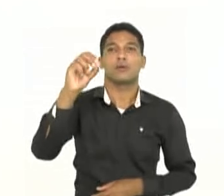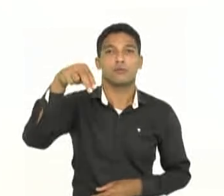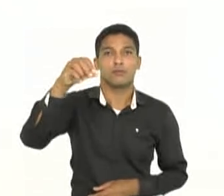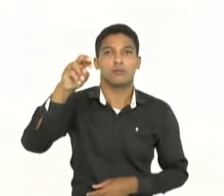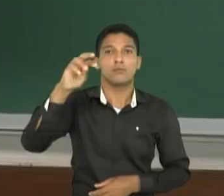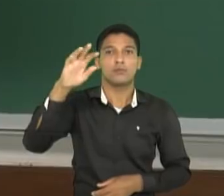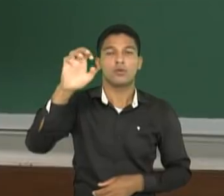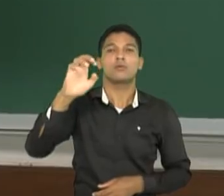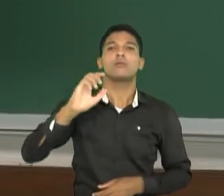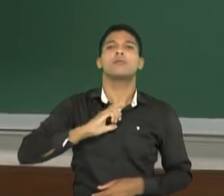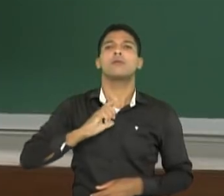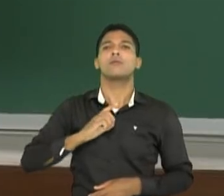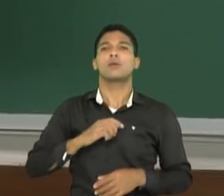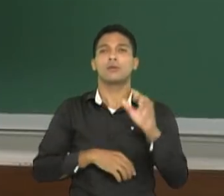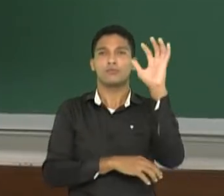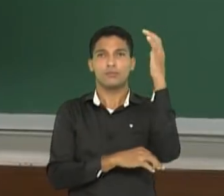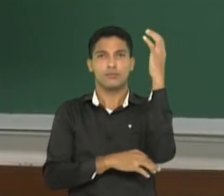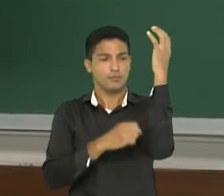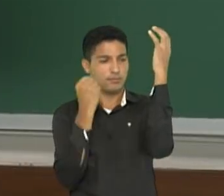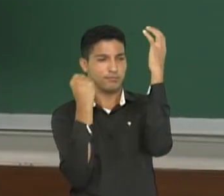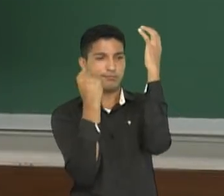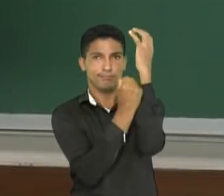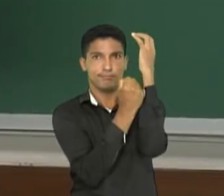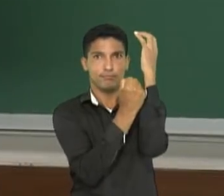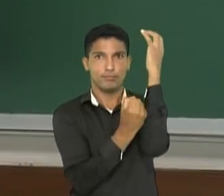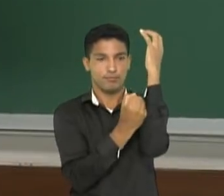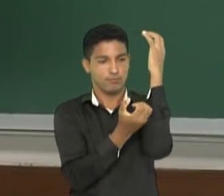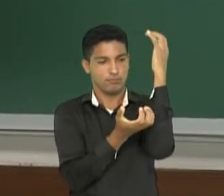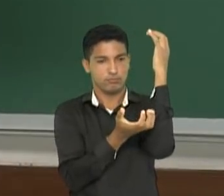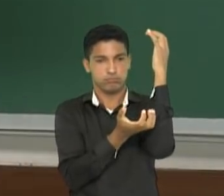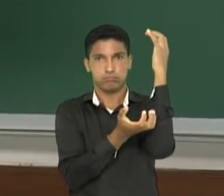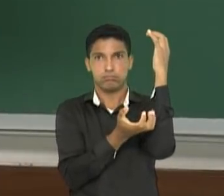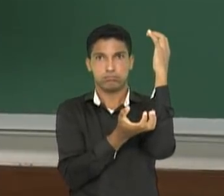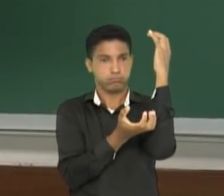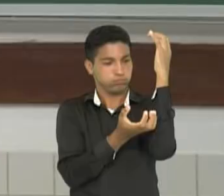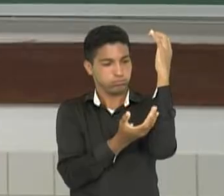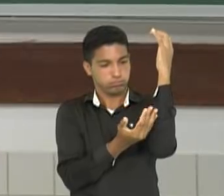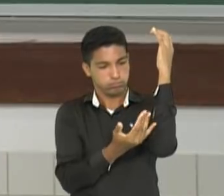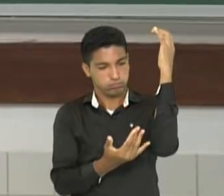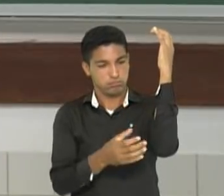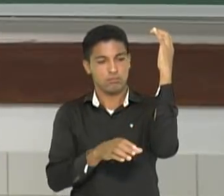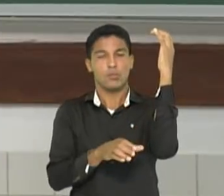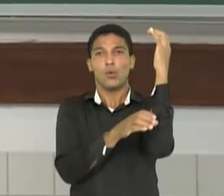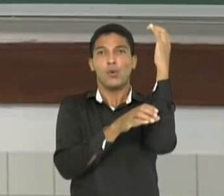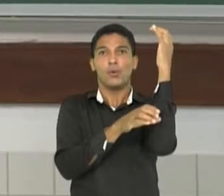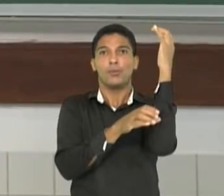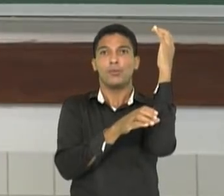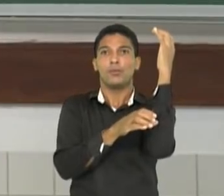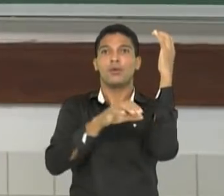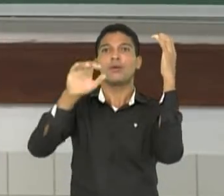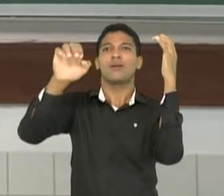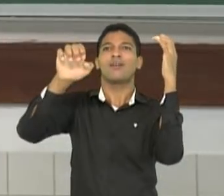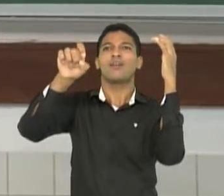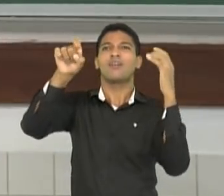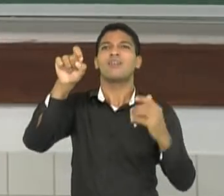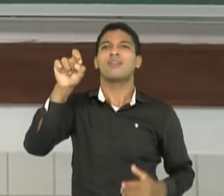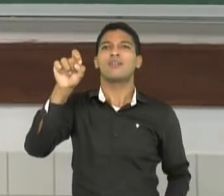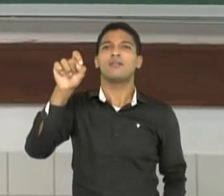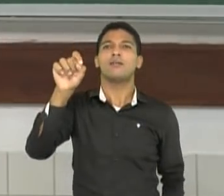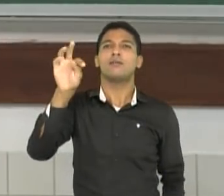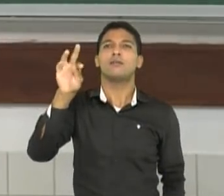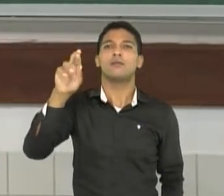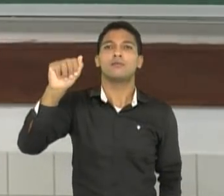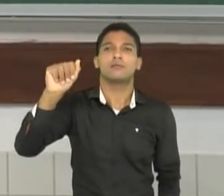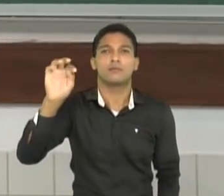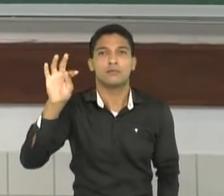extrativismo vegetal, madeira, babaçu e a carnaúba. Numa aula anterior nossa, a gente falou bastante, quando falamos